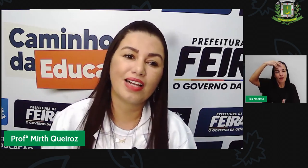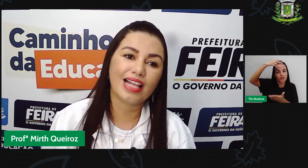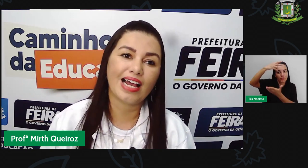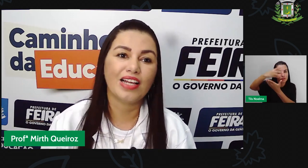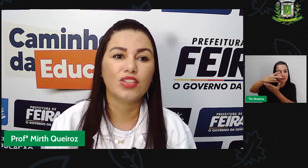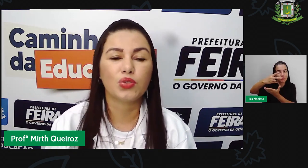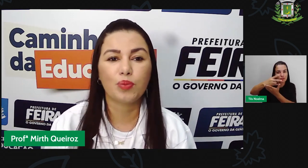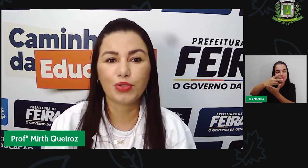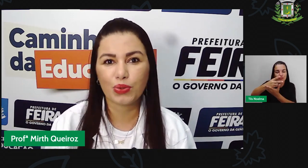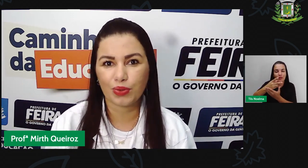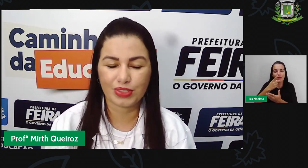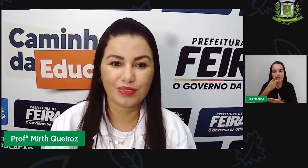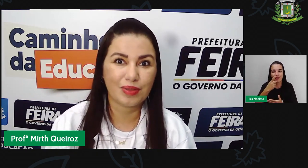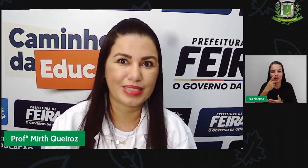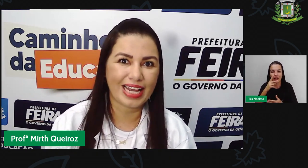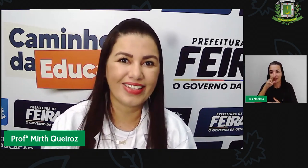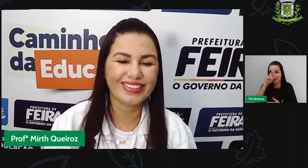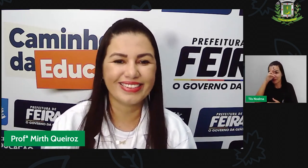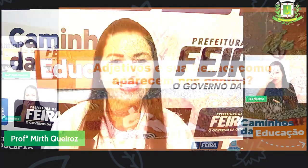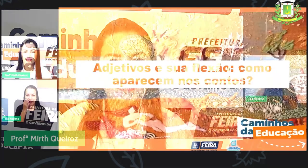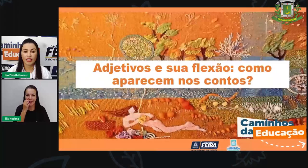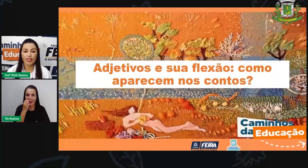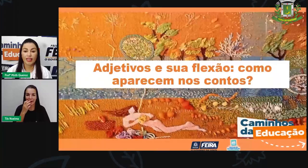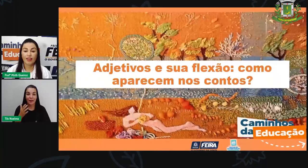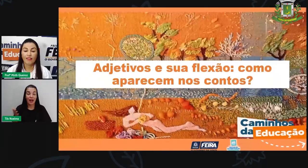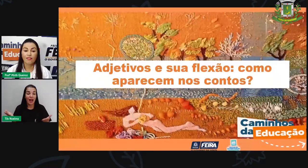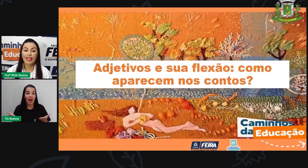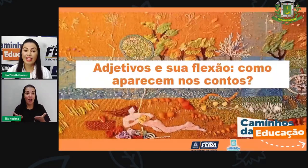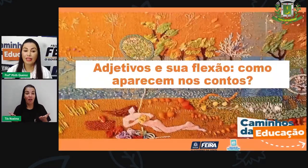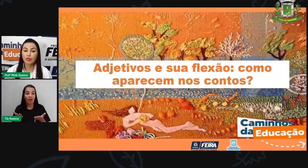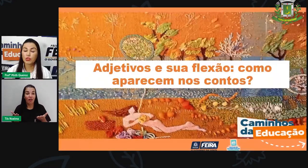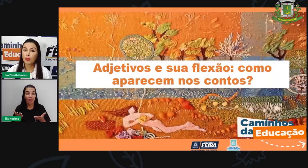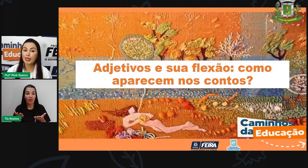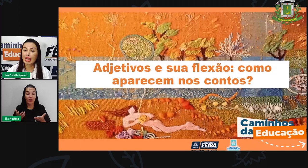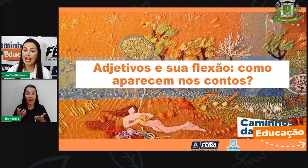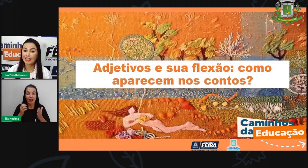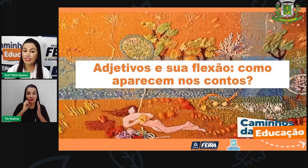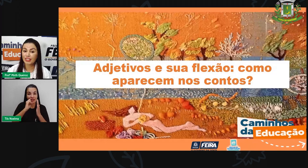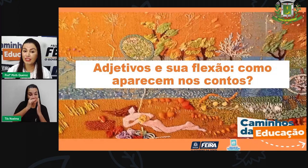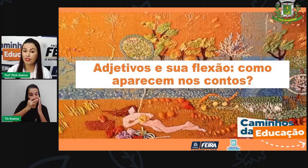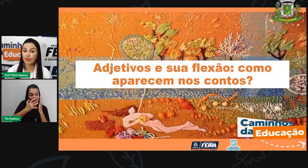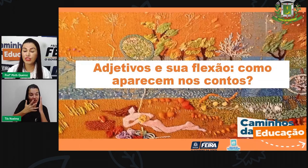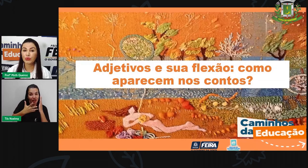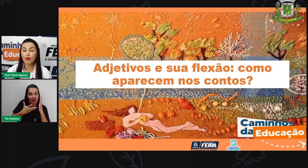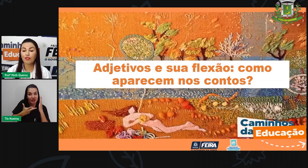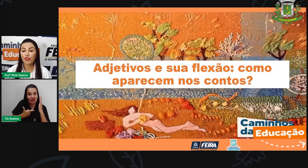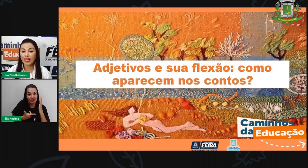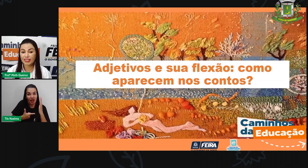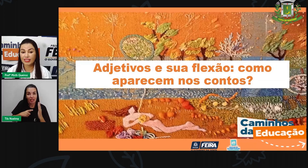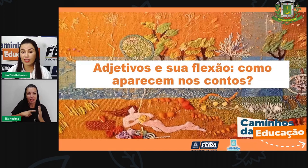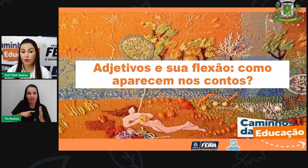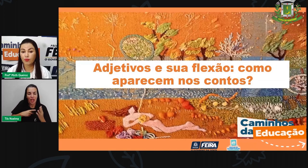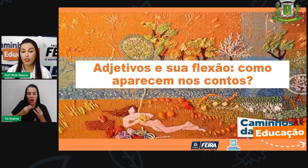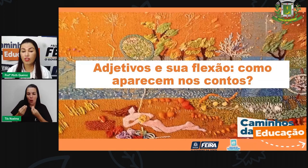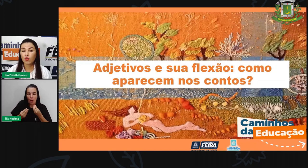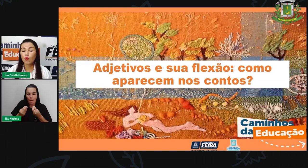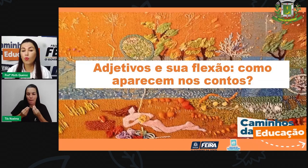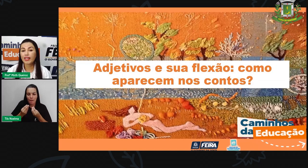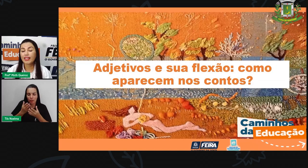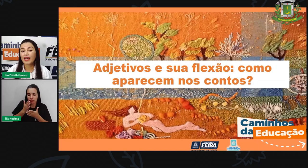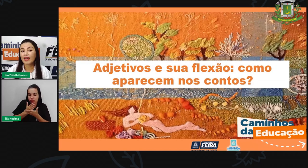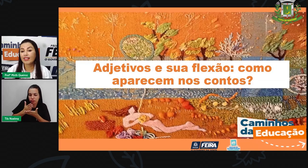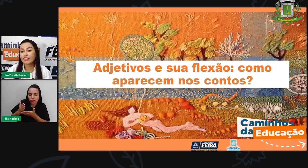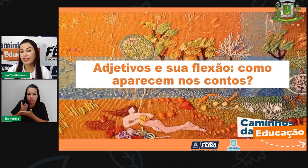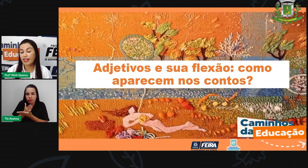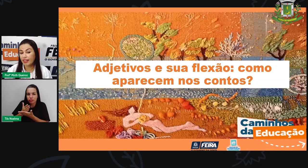a falar sobre os contos. Vamos à aula? Falaremos sobre adjetivos e sua flexão, como